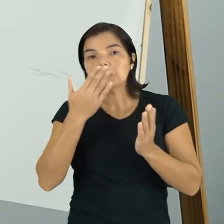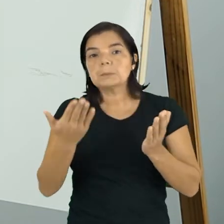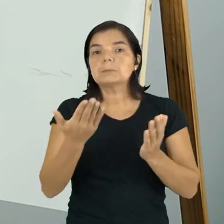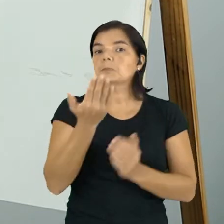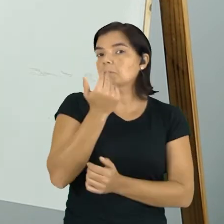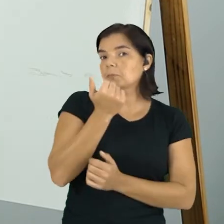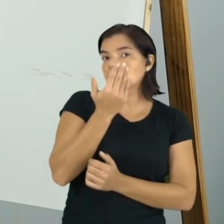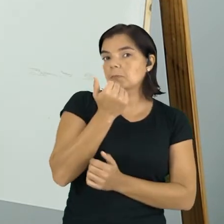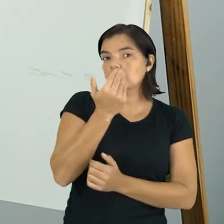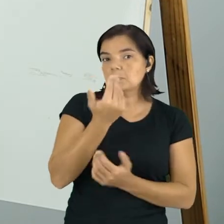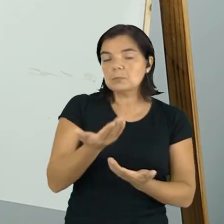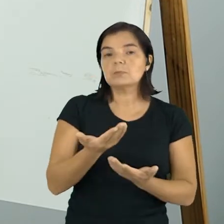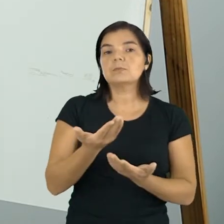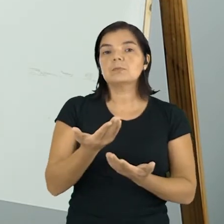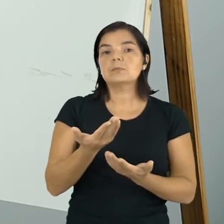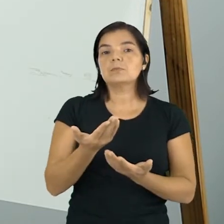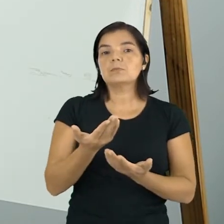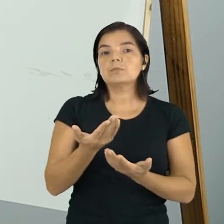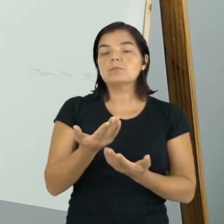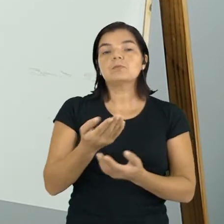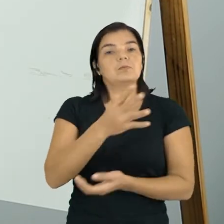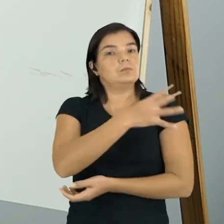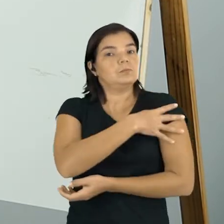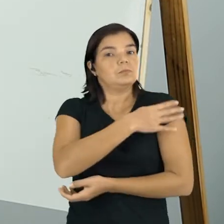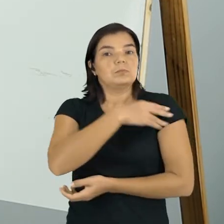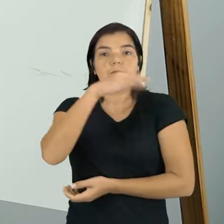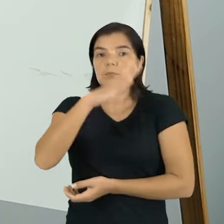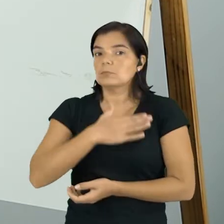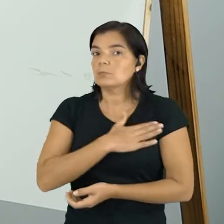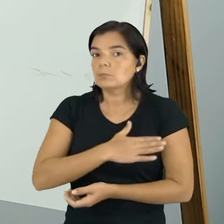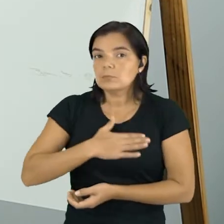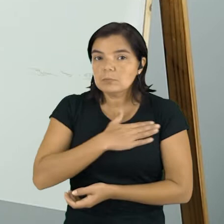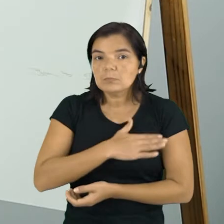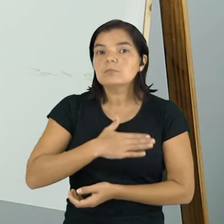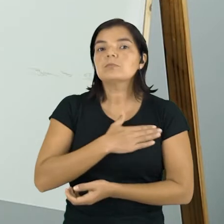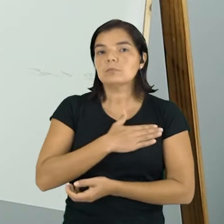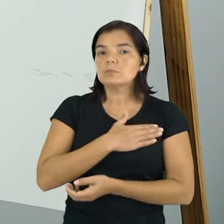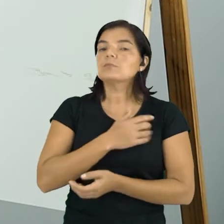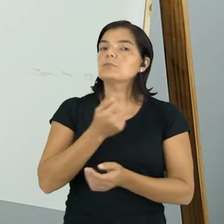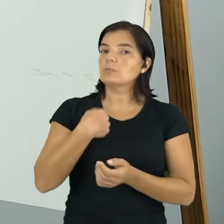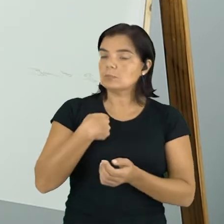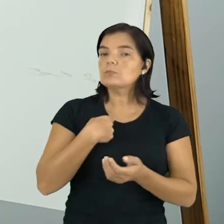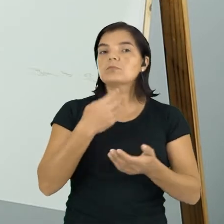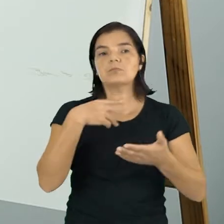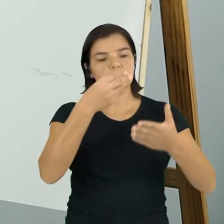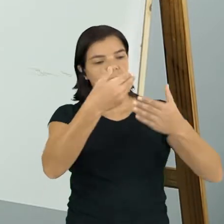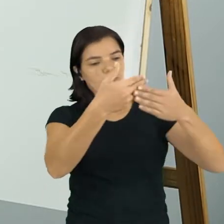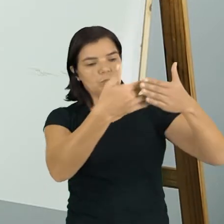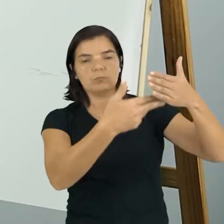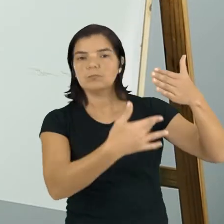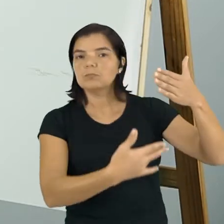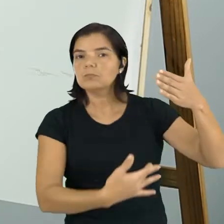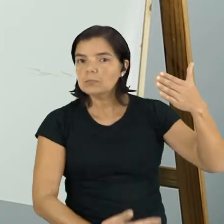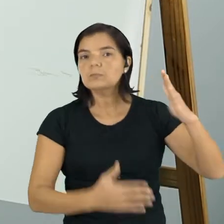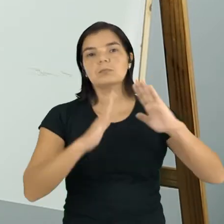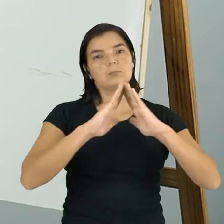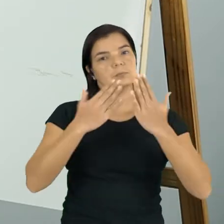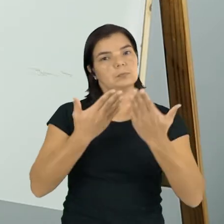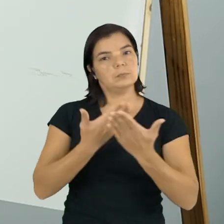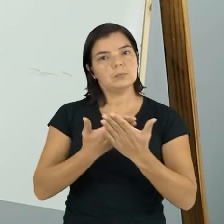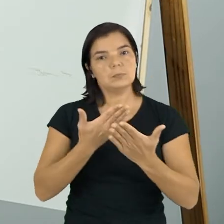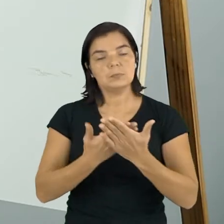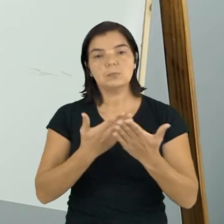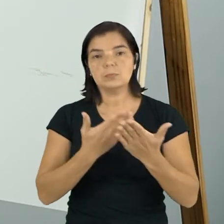de alimentação que o quarto ano mais gosta, né? A gente pega o cardápio da